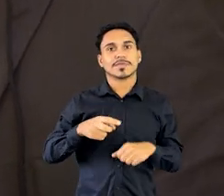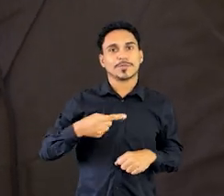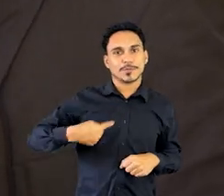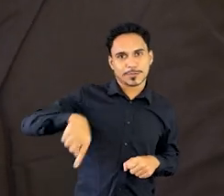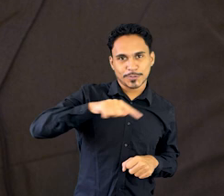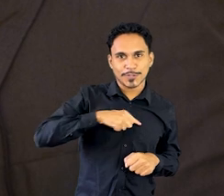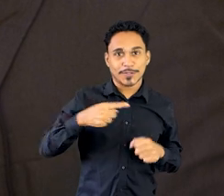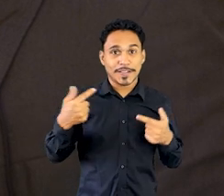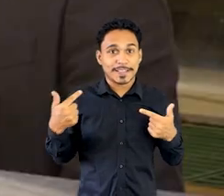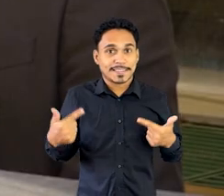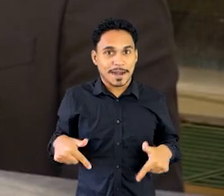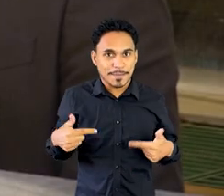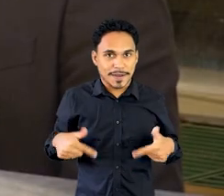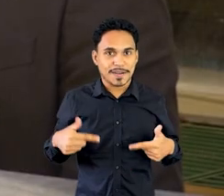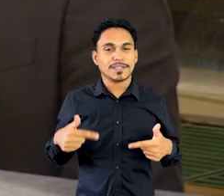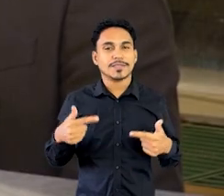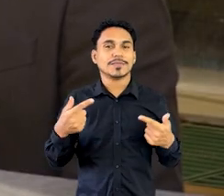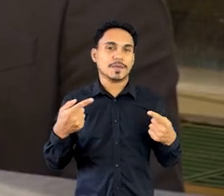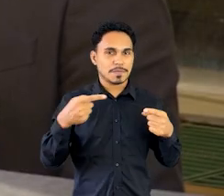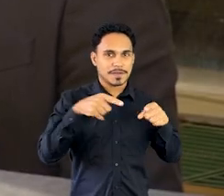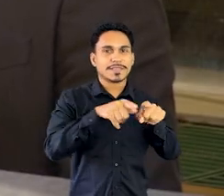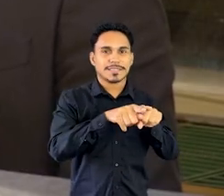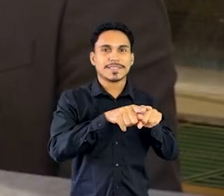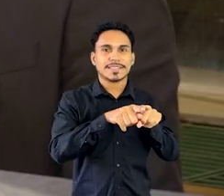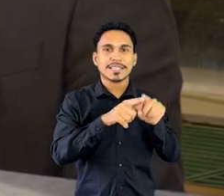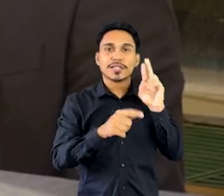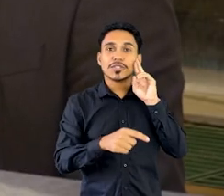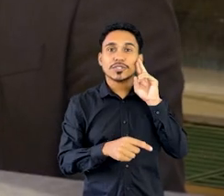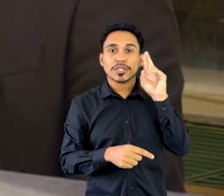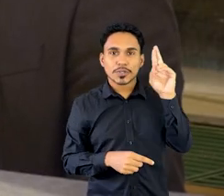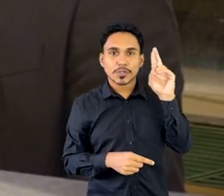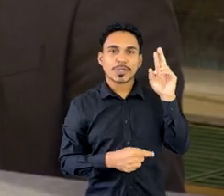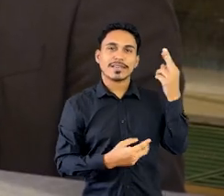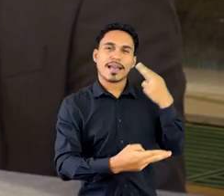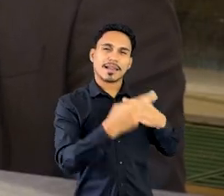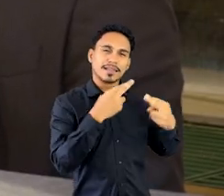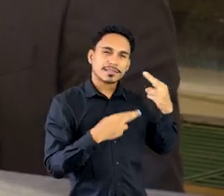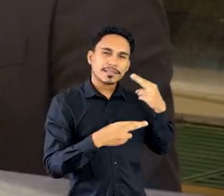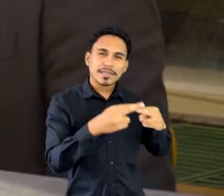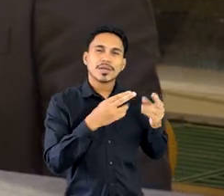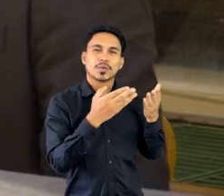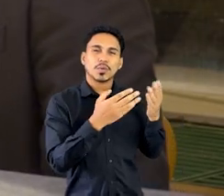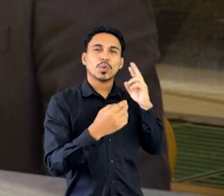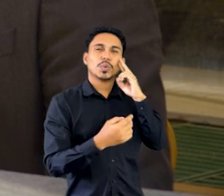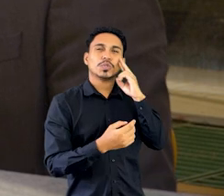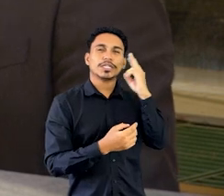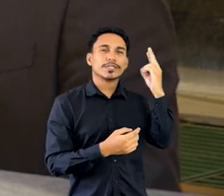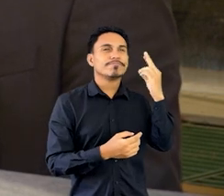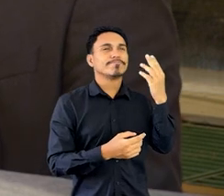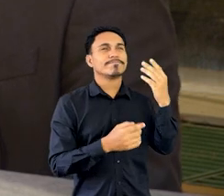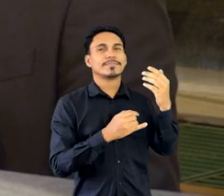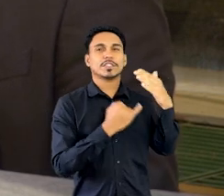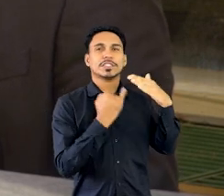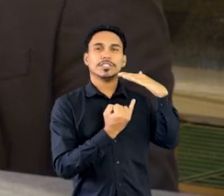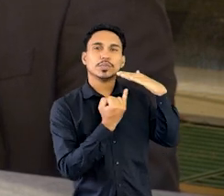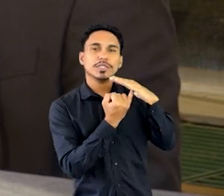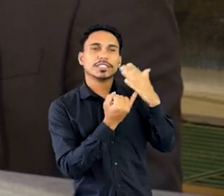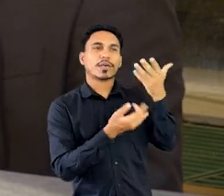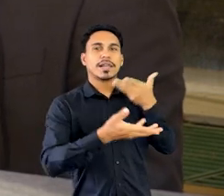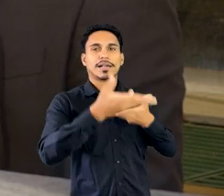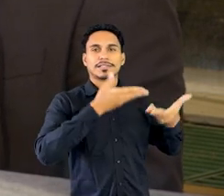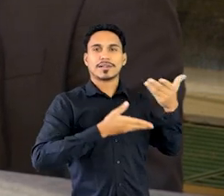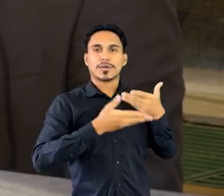do trabalho que nós fazemos ao lado da da Diretoria de relações institucionais